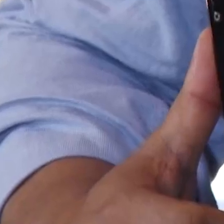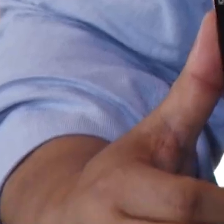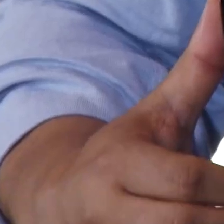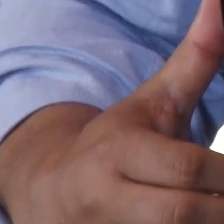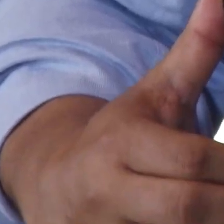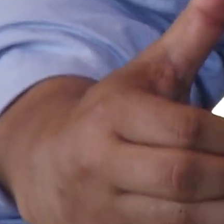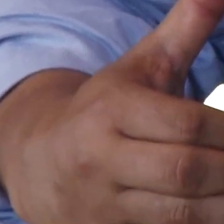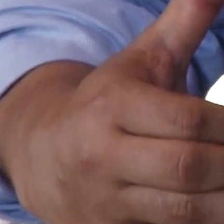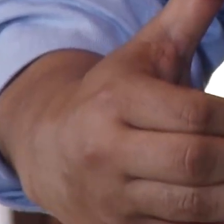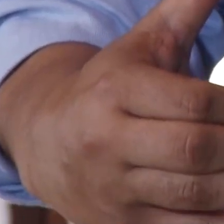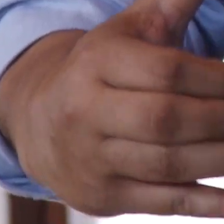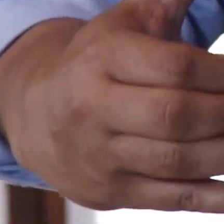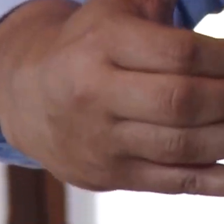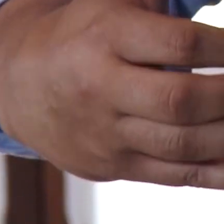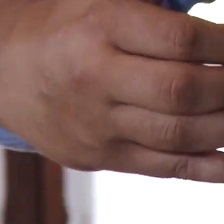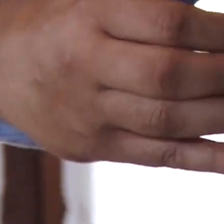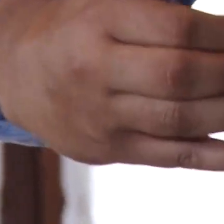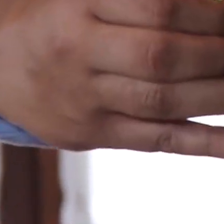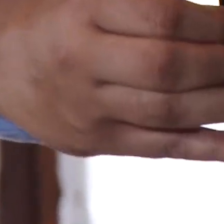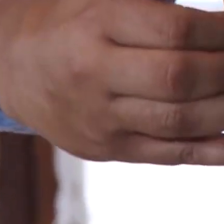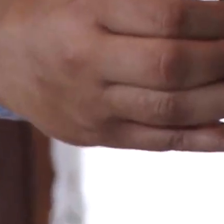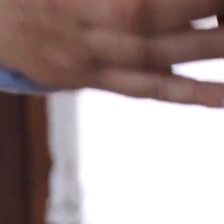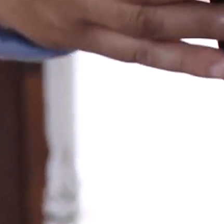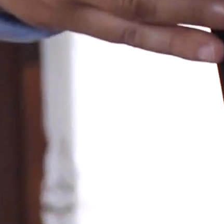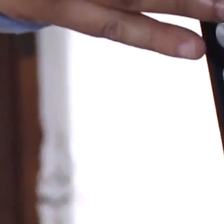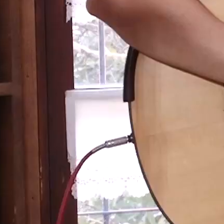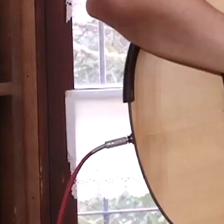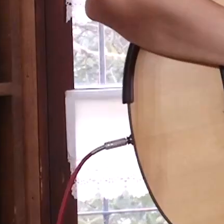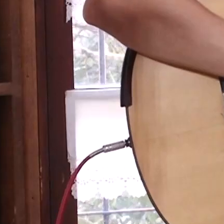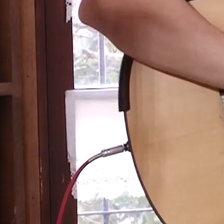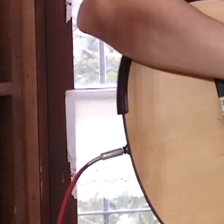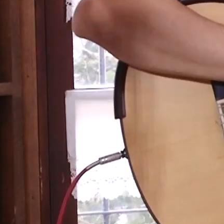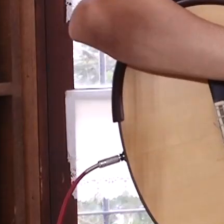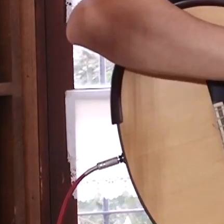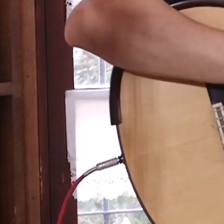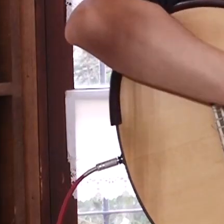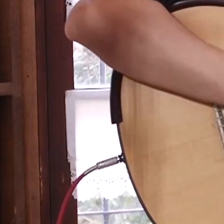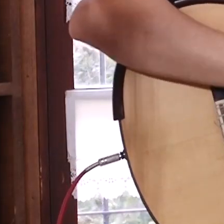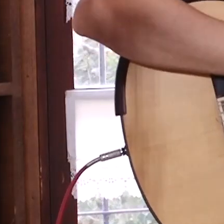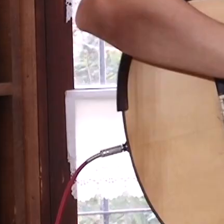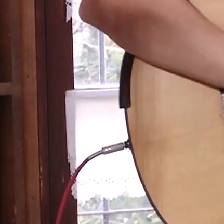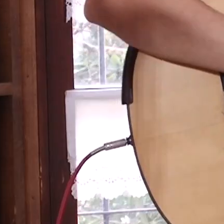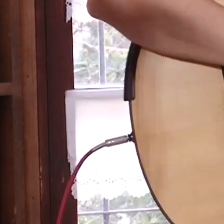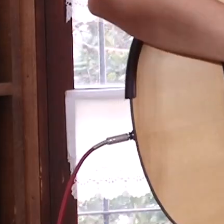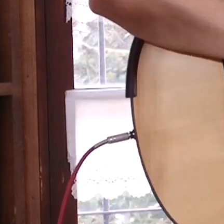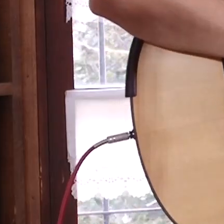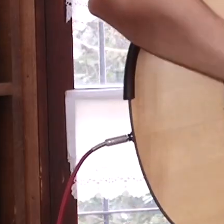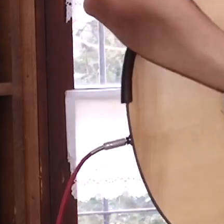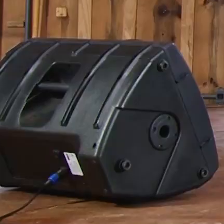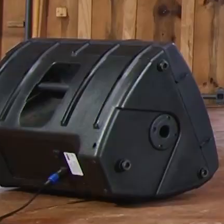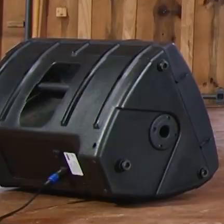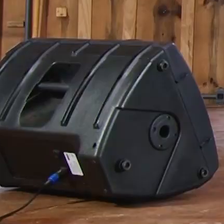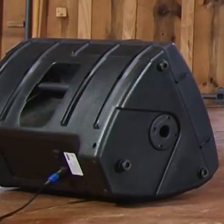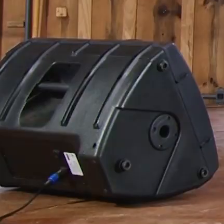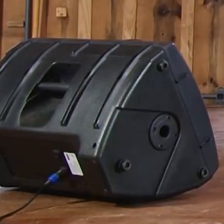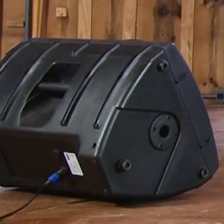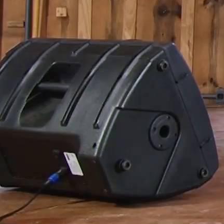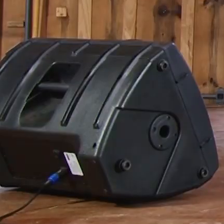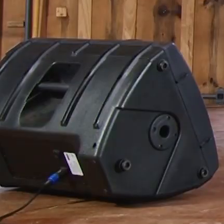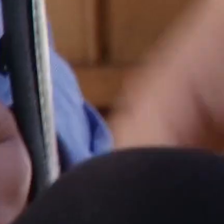ter direção. É o de casa mais triste, a estrada da ilusão.